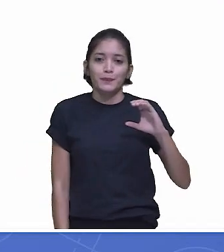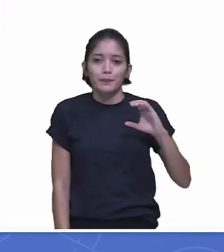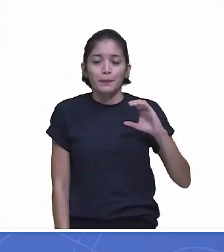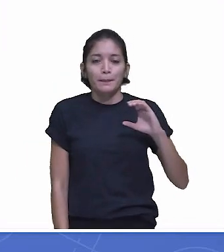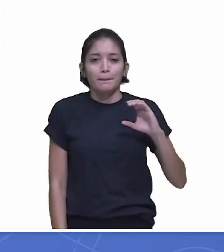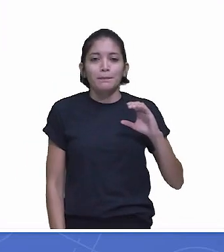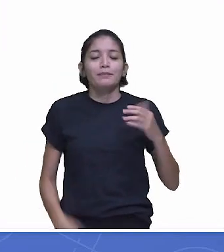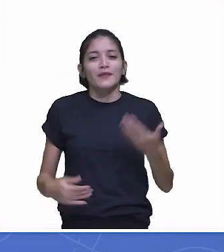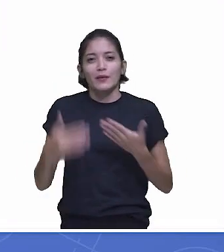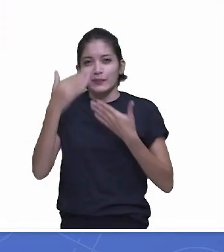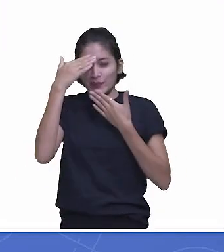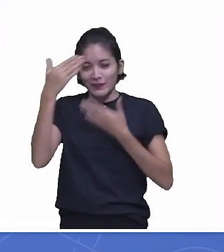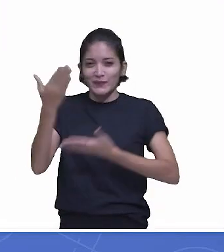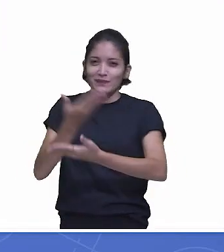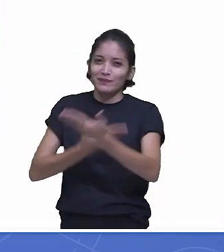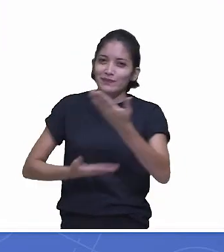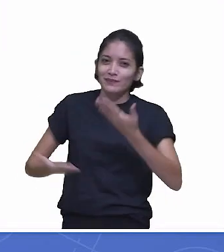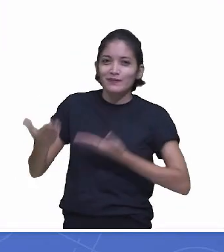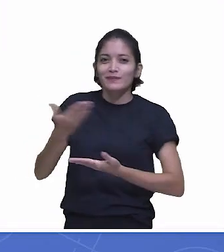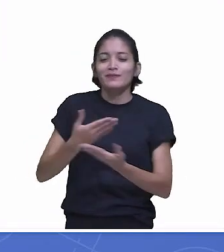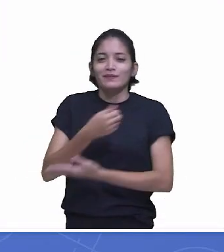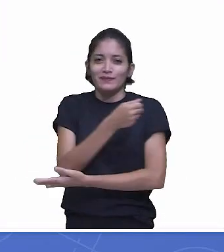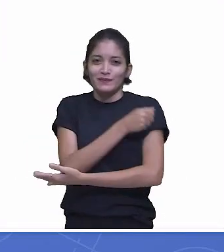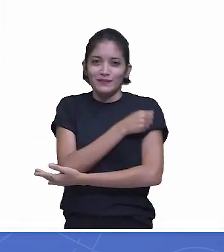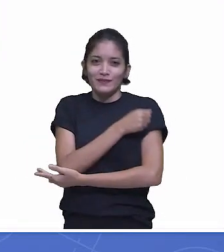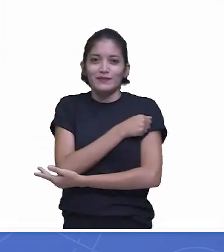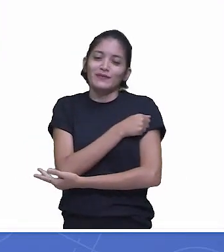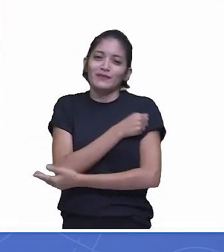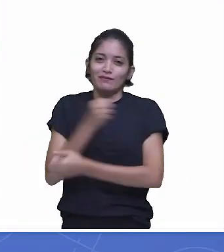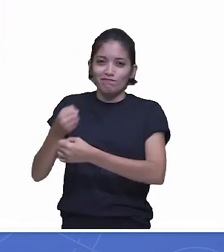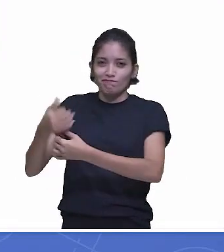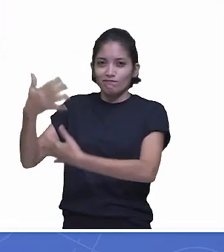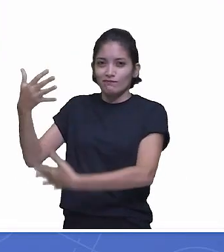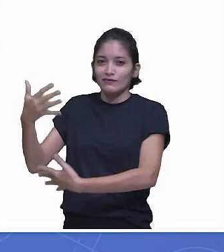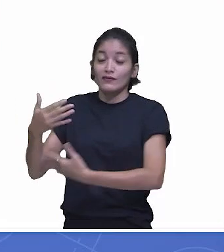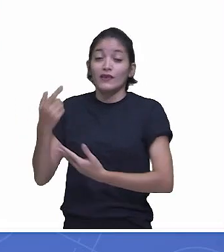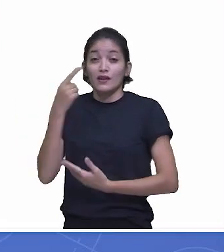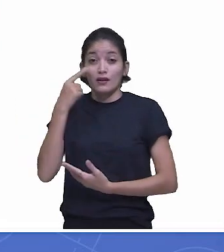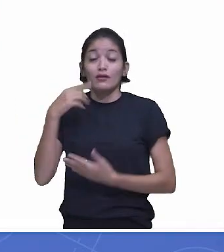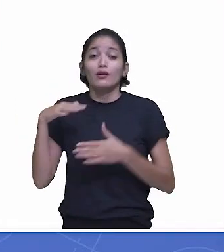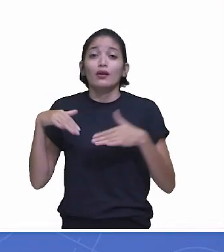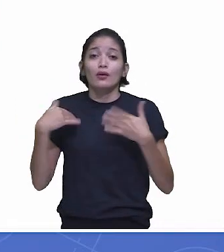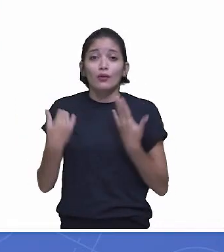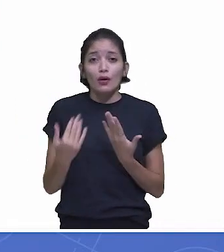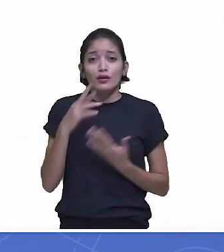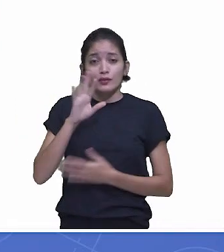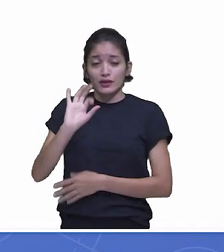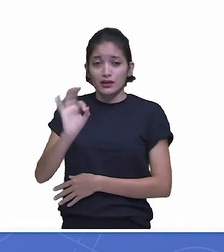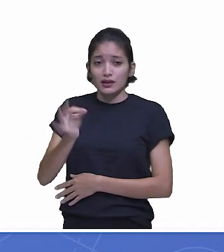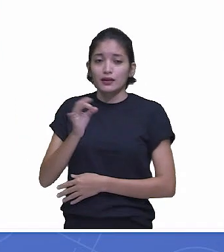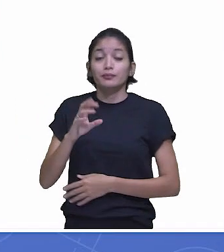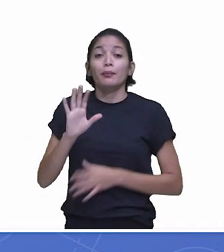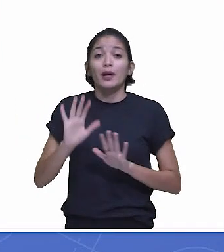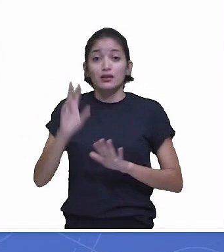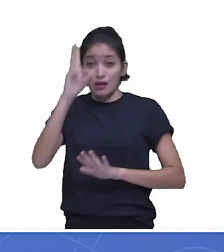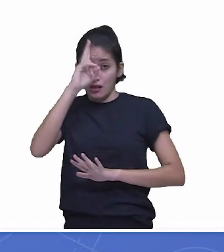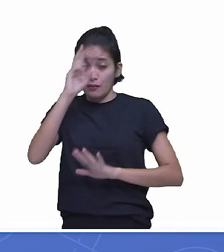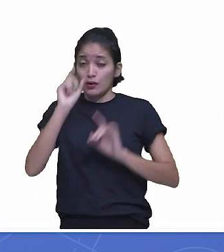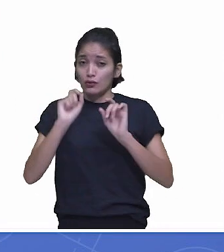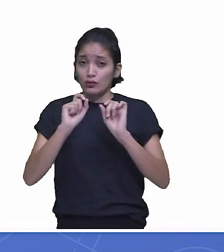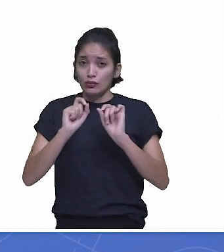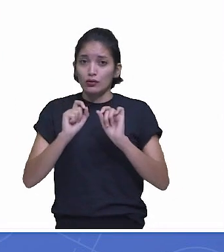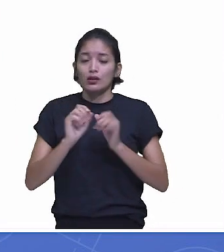resposta correta é a letra C. Agradeço a participação dos nossos alunos que estão interagindo com o chat e vamos observar